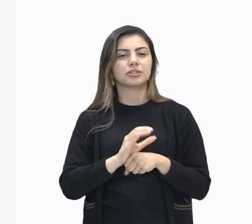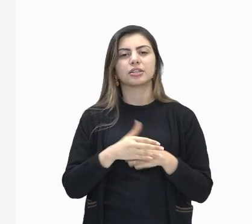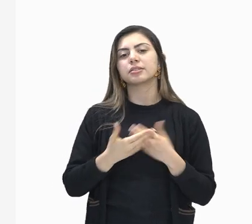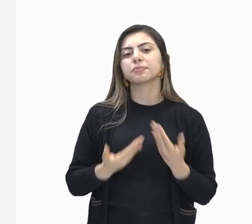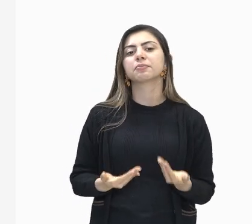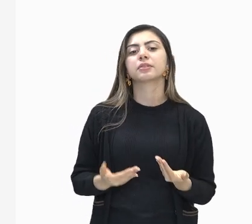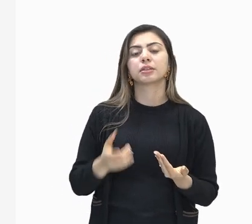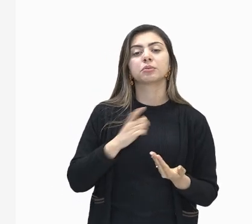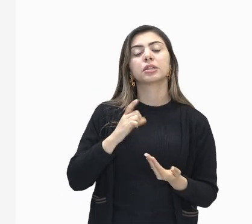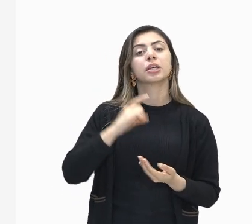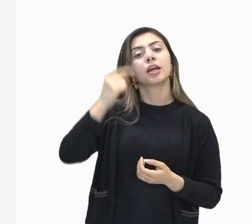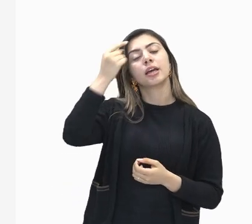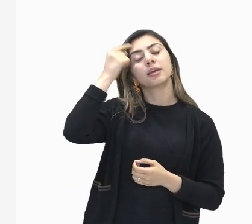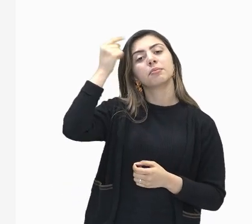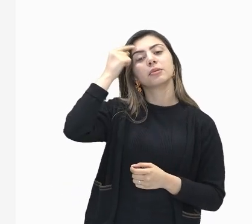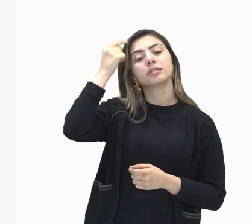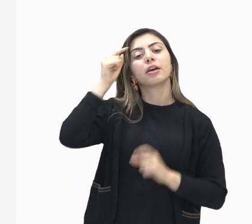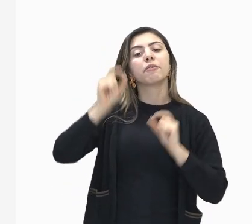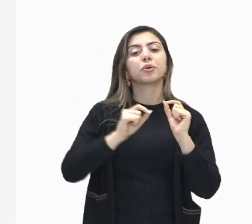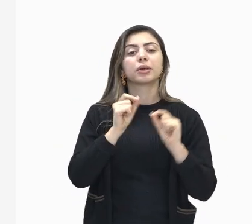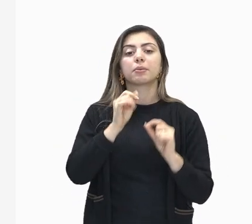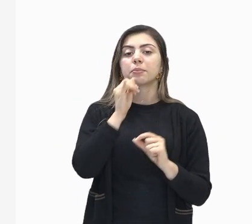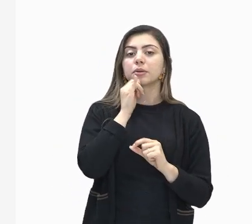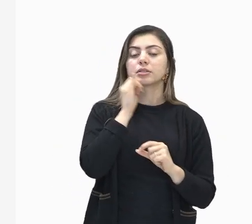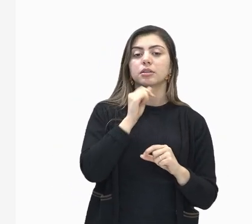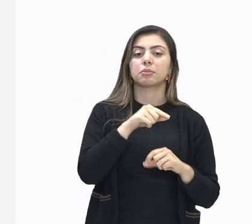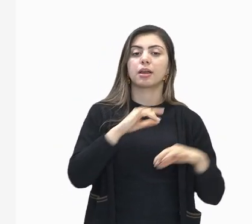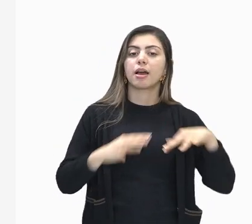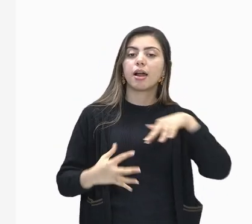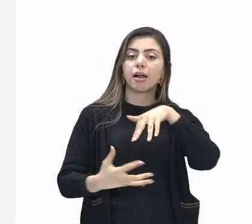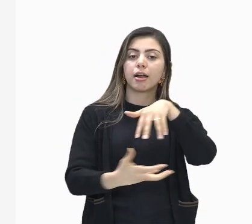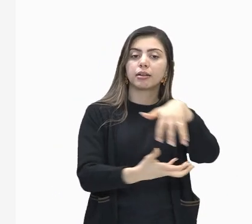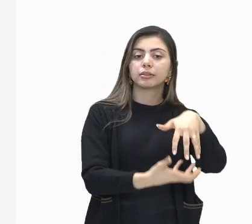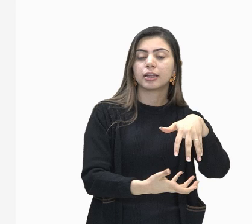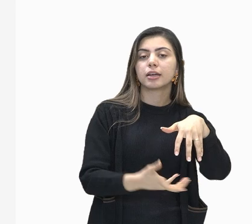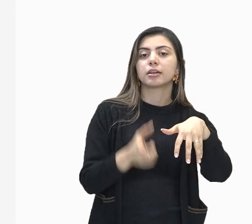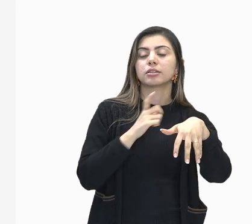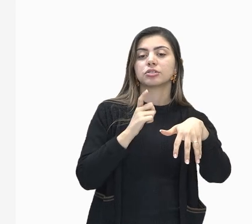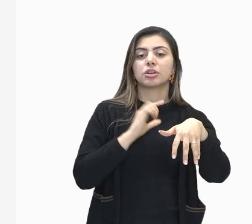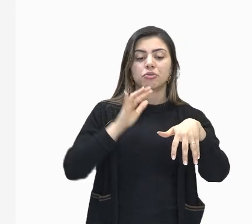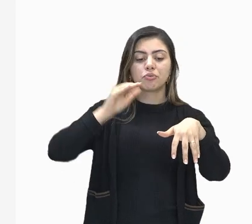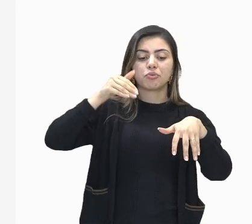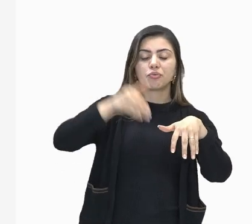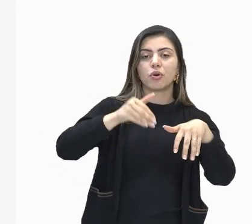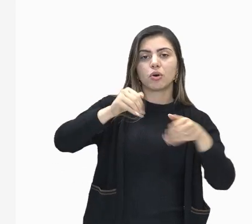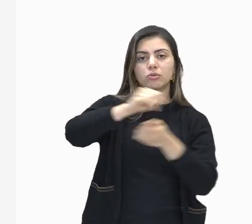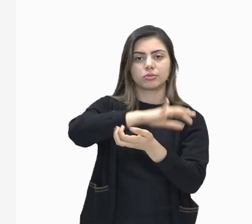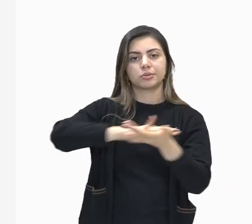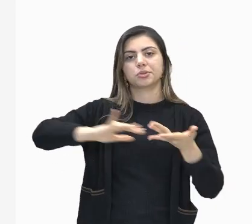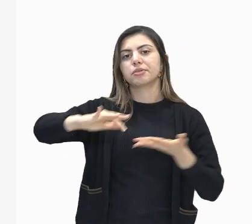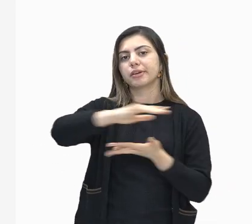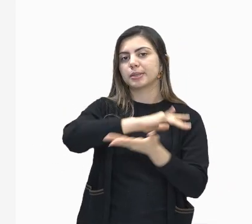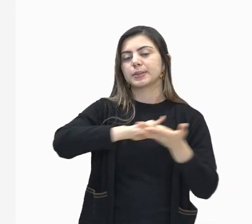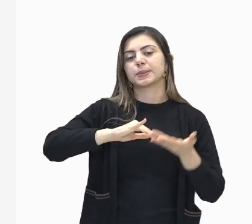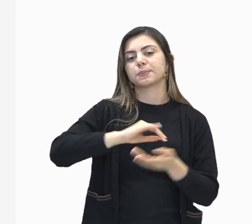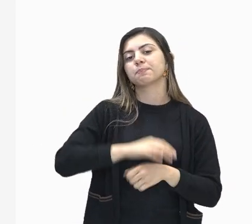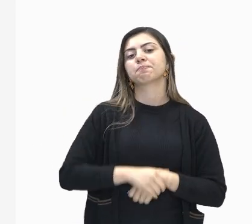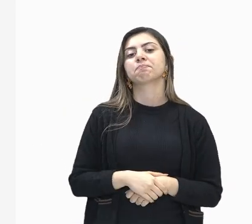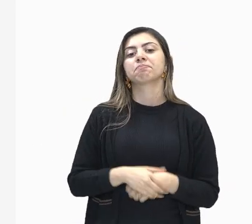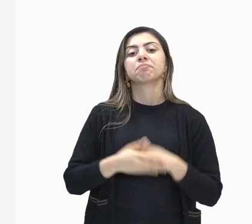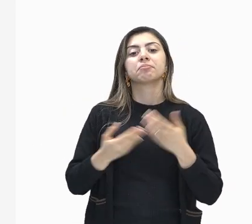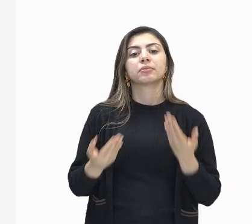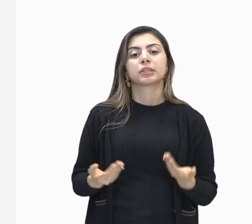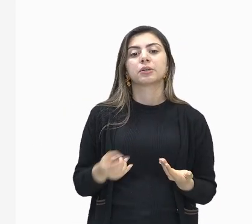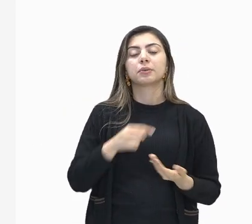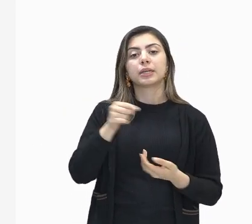que defendia a ideia de que a Terra era o centro do universo e que